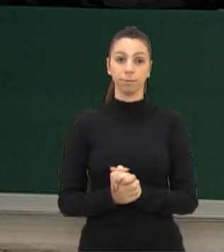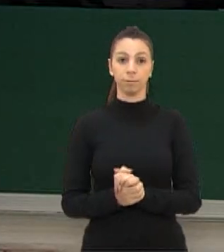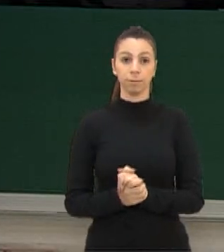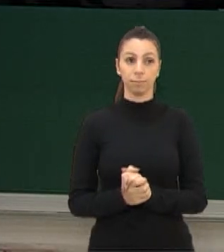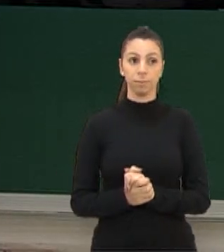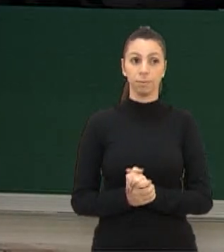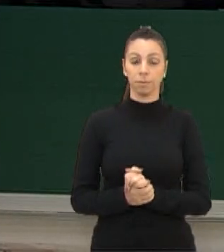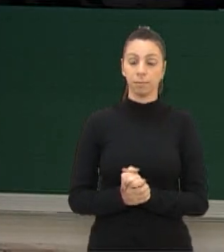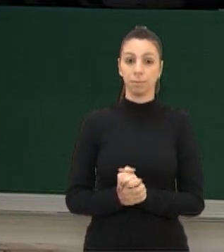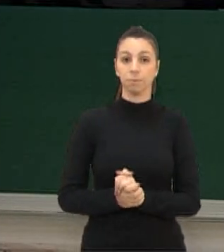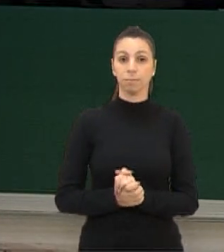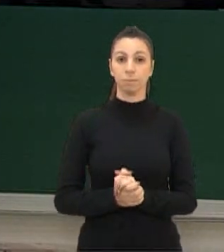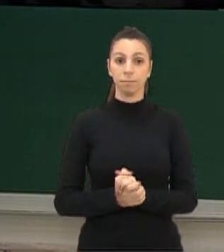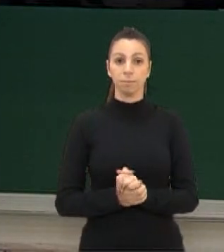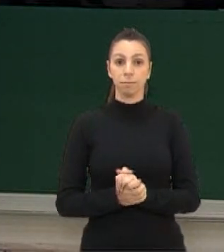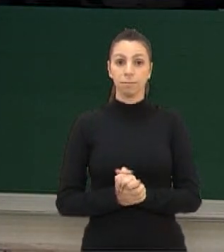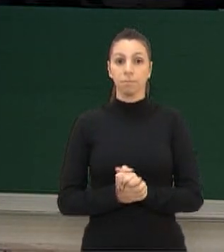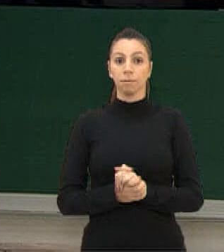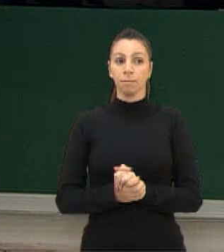à socialização